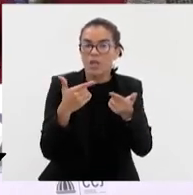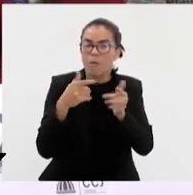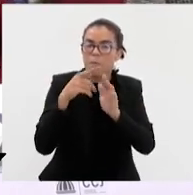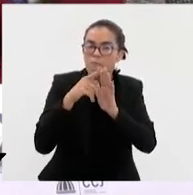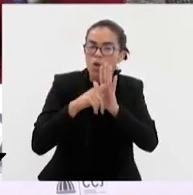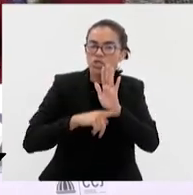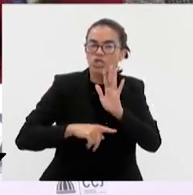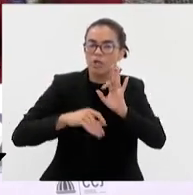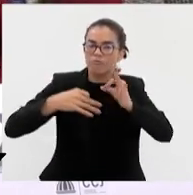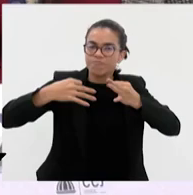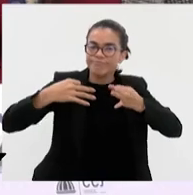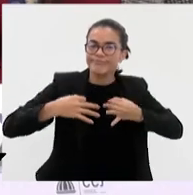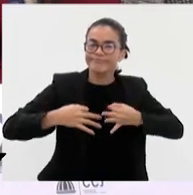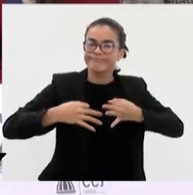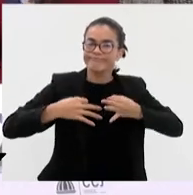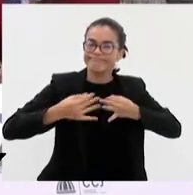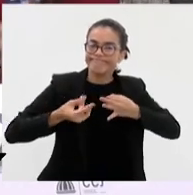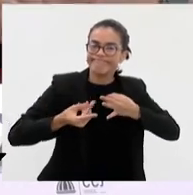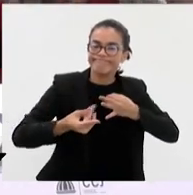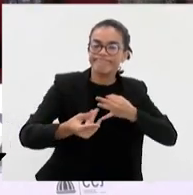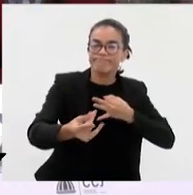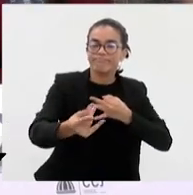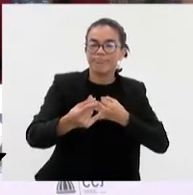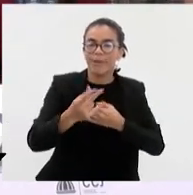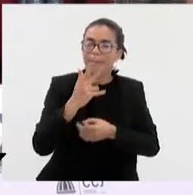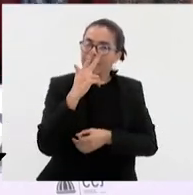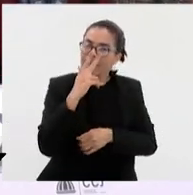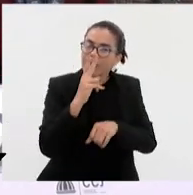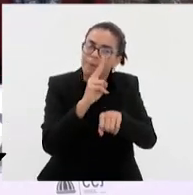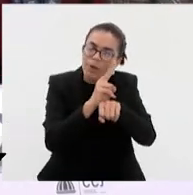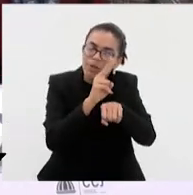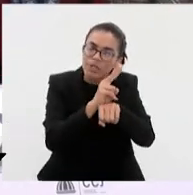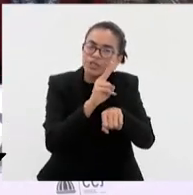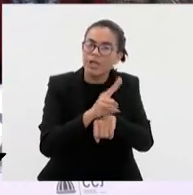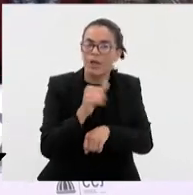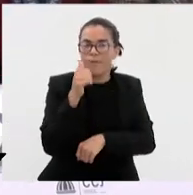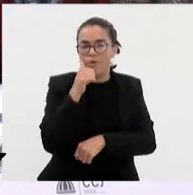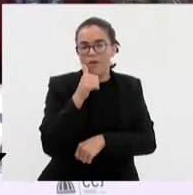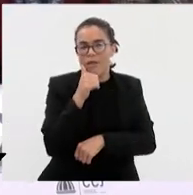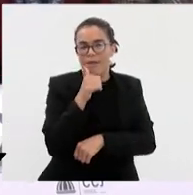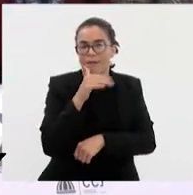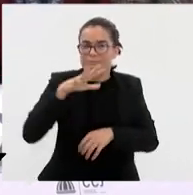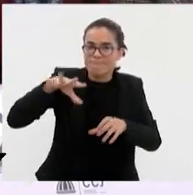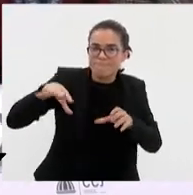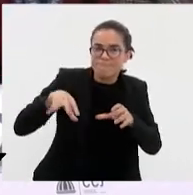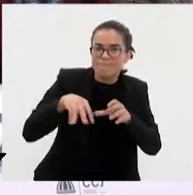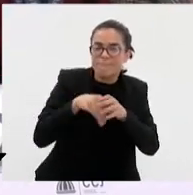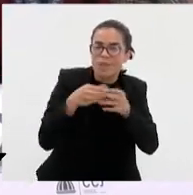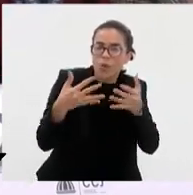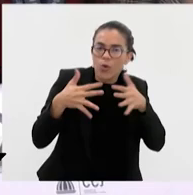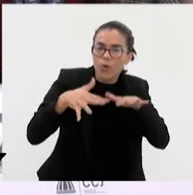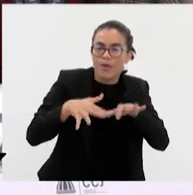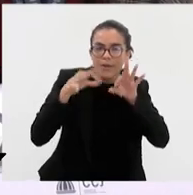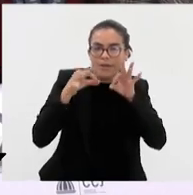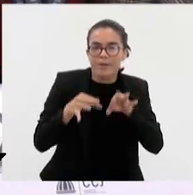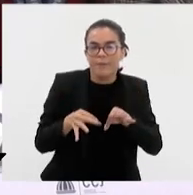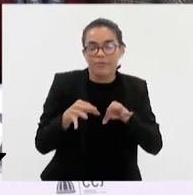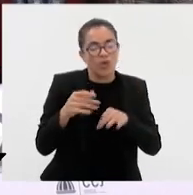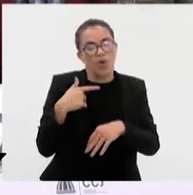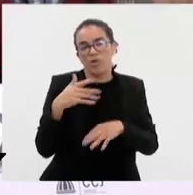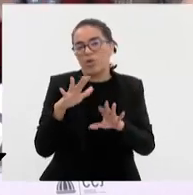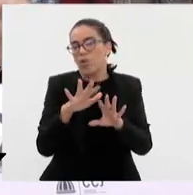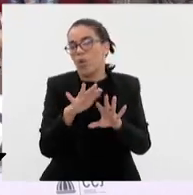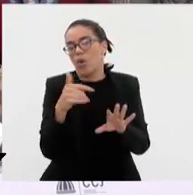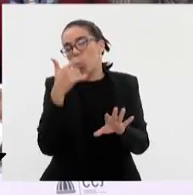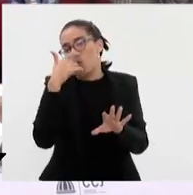concreto, definitivo, nós temos que proteger as pessoas e incluir de verdade essas pessoas. Seja, e eu não estou